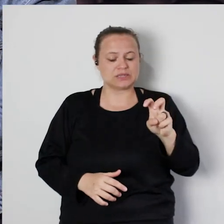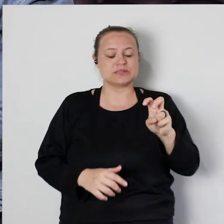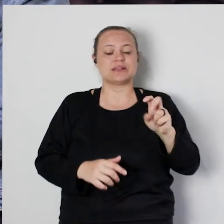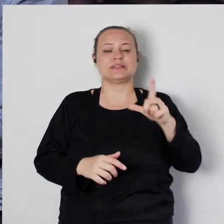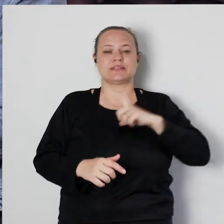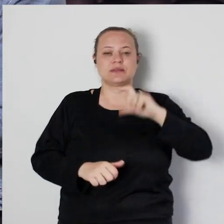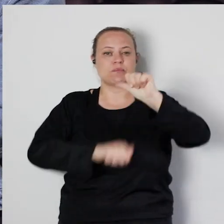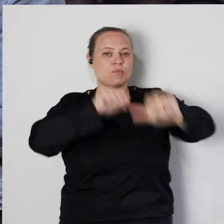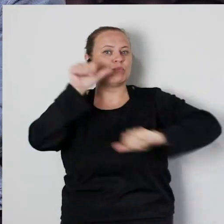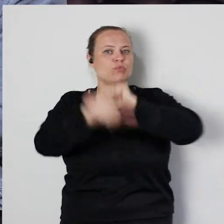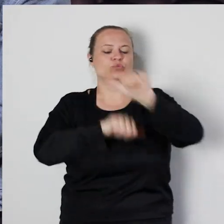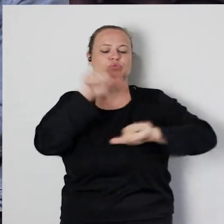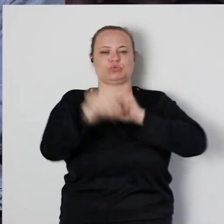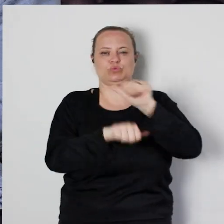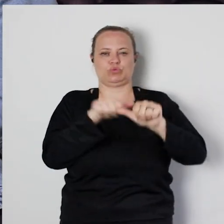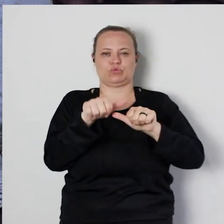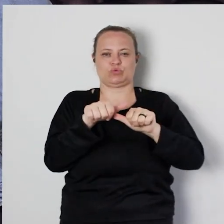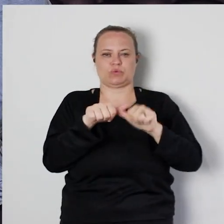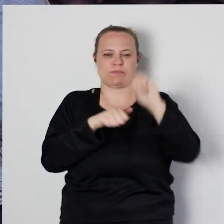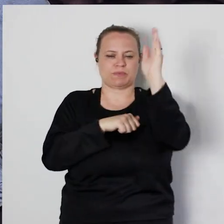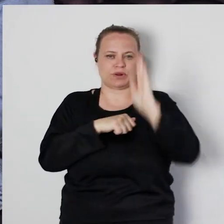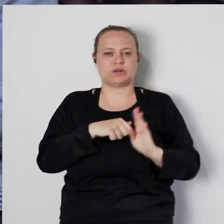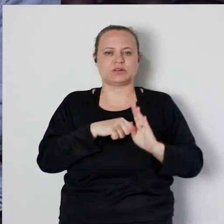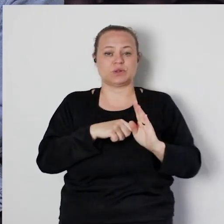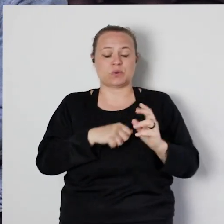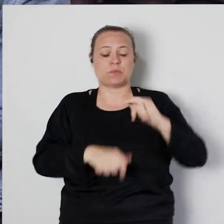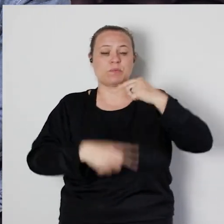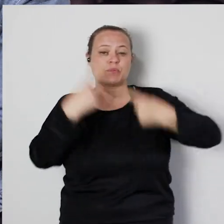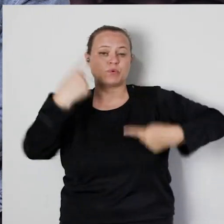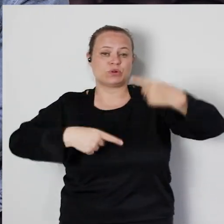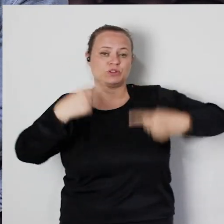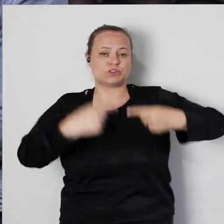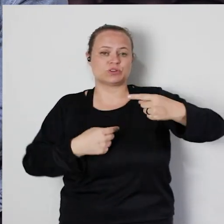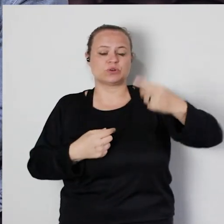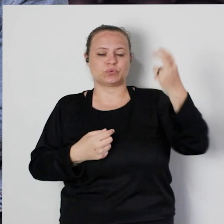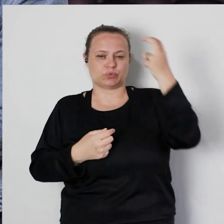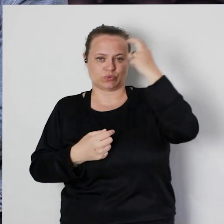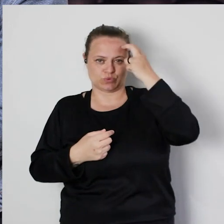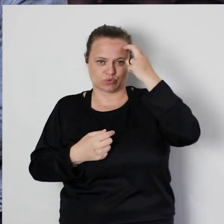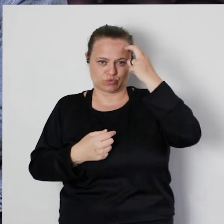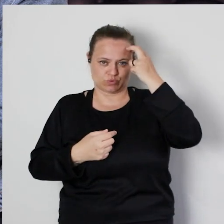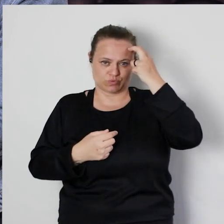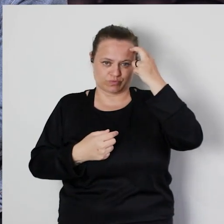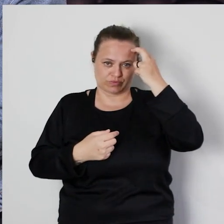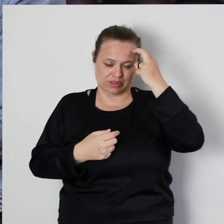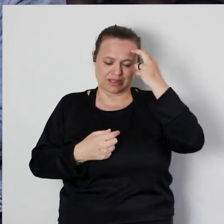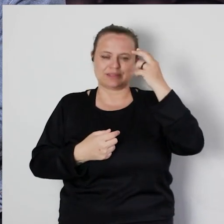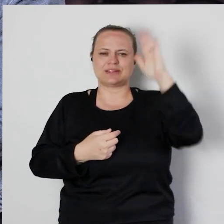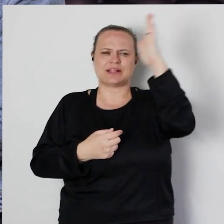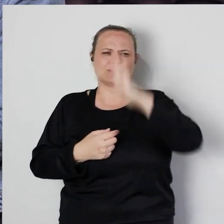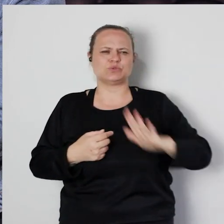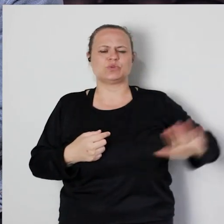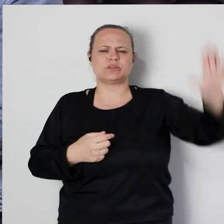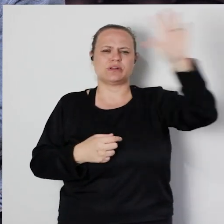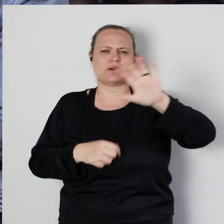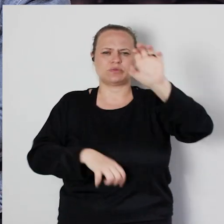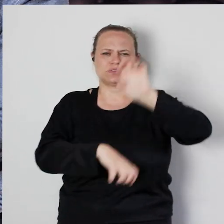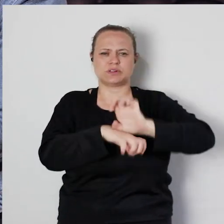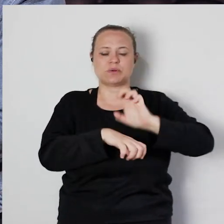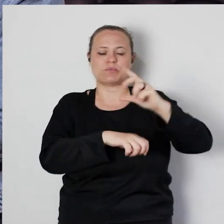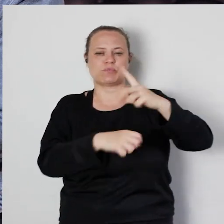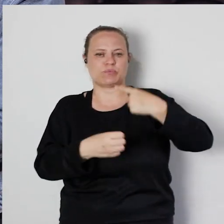De 2003, principalmente ali até 2015, 2016, quando a gente teve uma grande mudança na